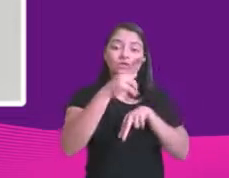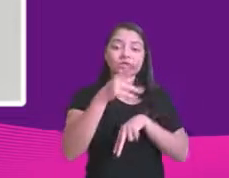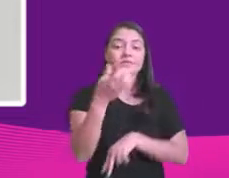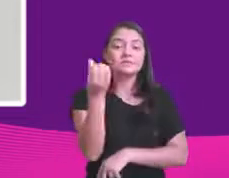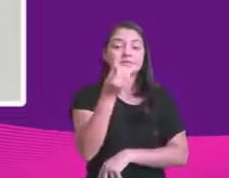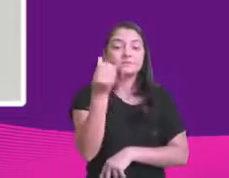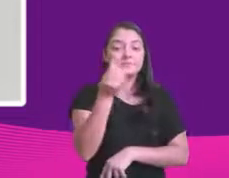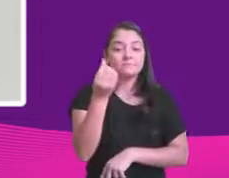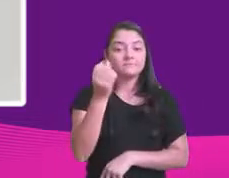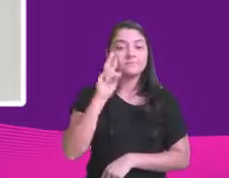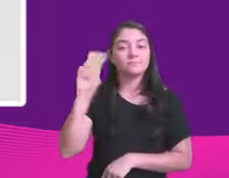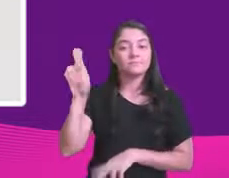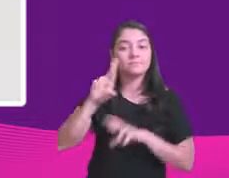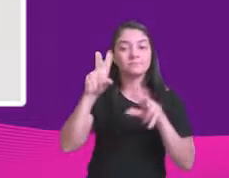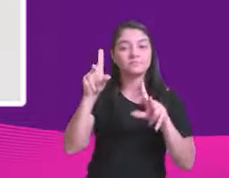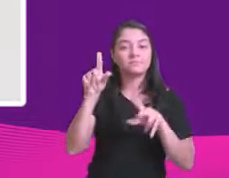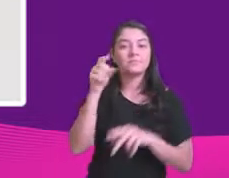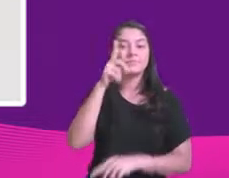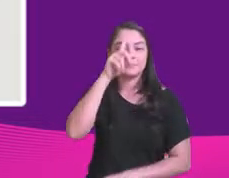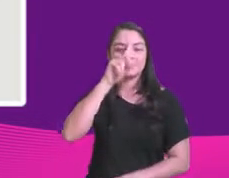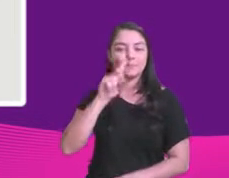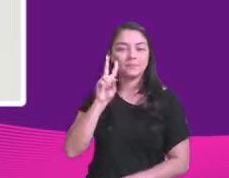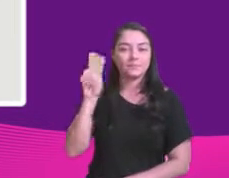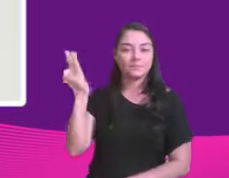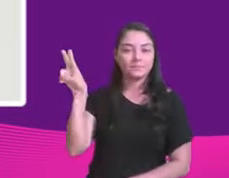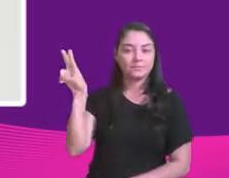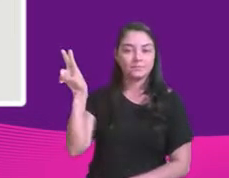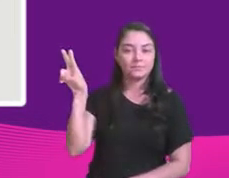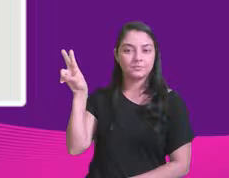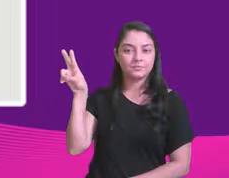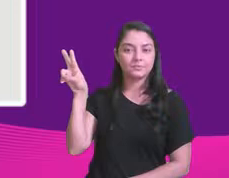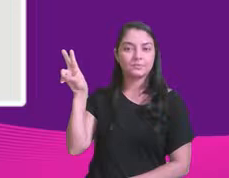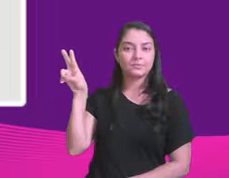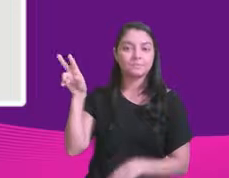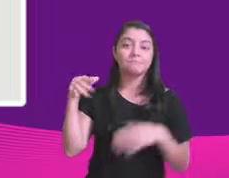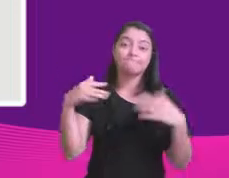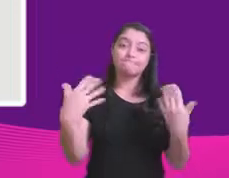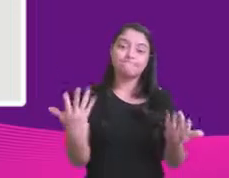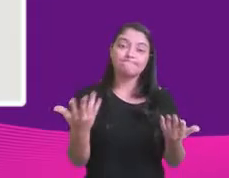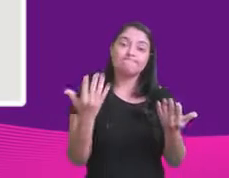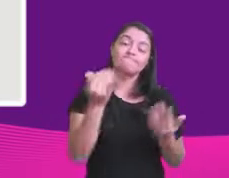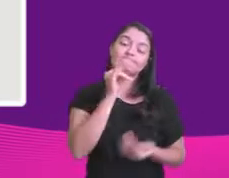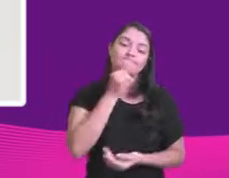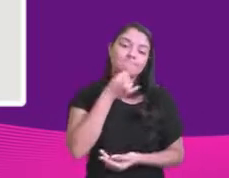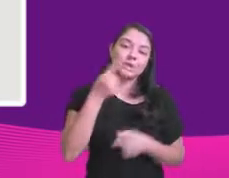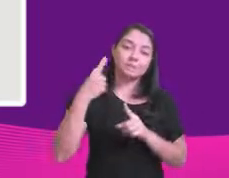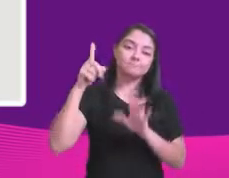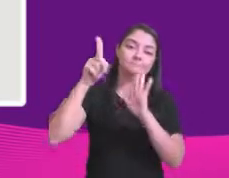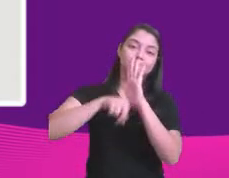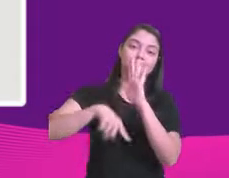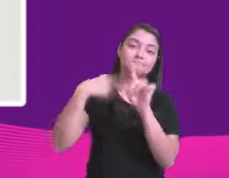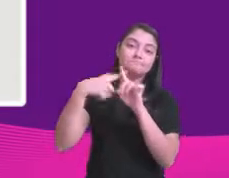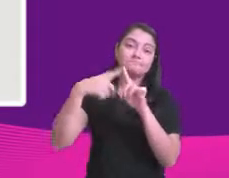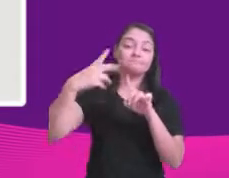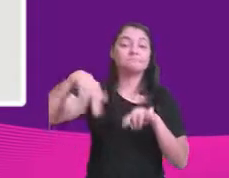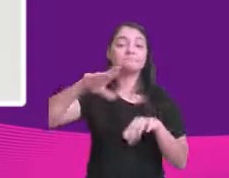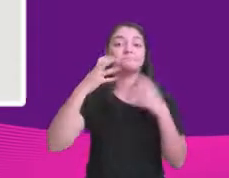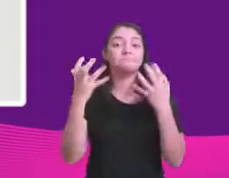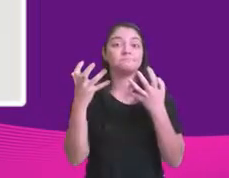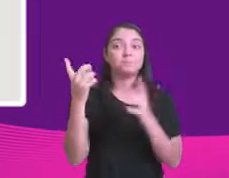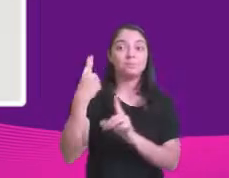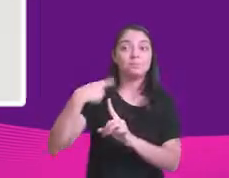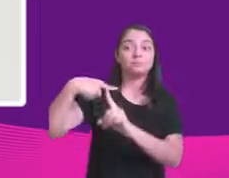de quimioterapia. Infelizmente, foi um trial negativo, então a gente esperava vir um trial positivo, então na citorredução secundária